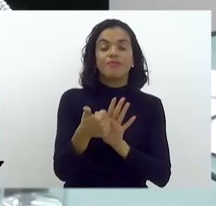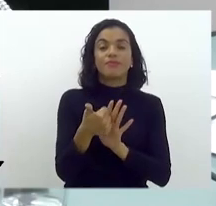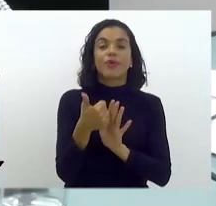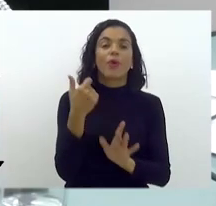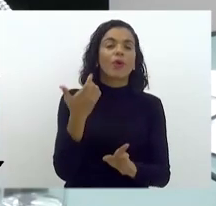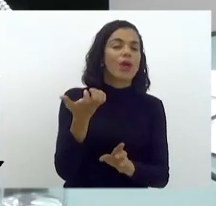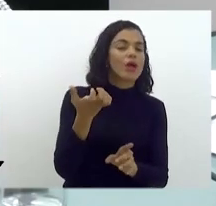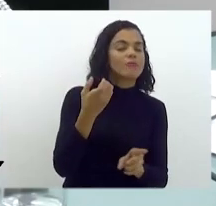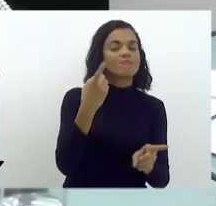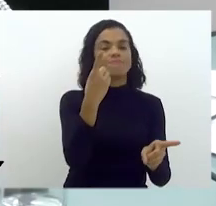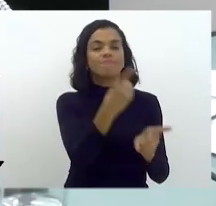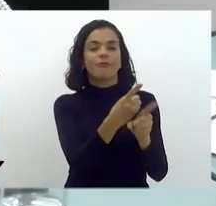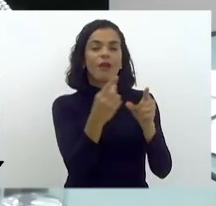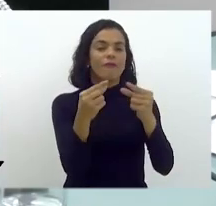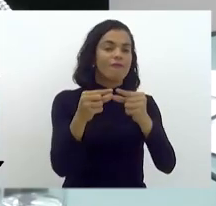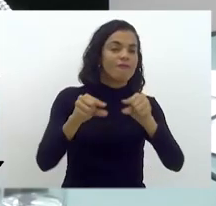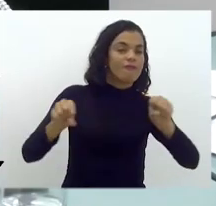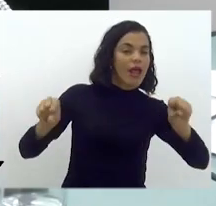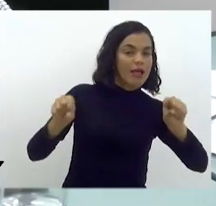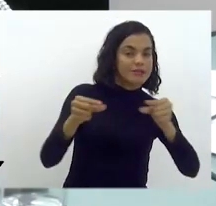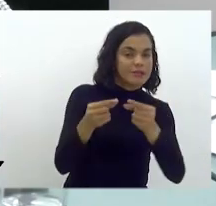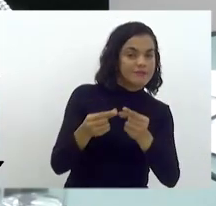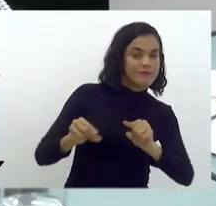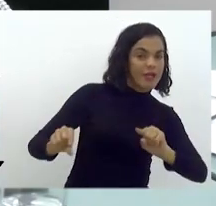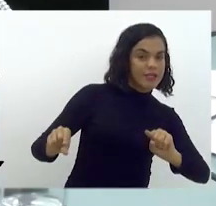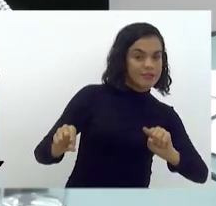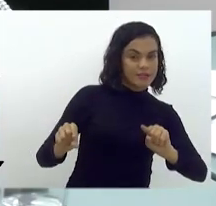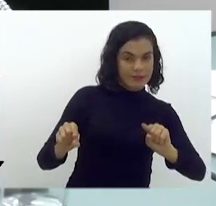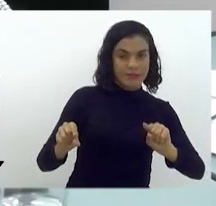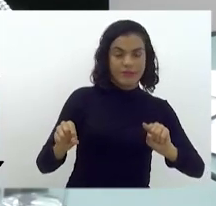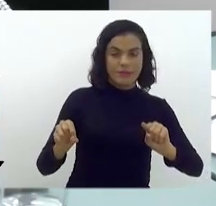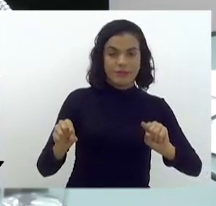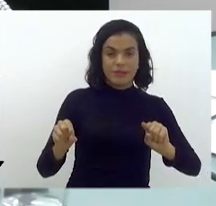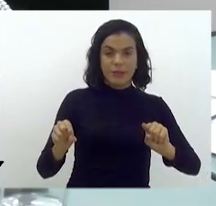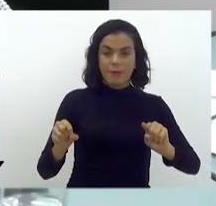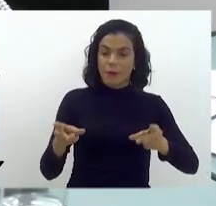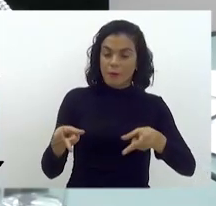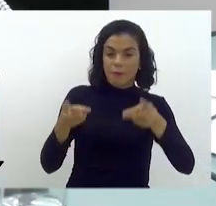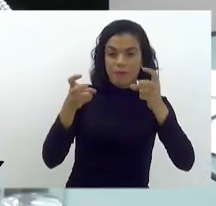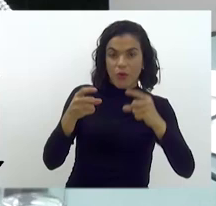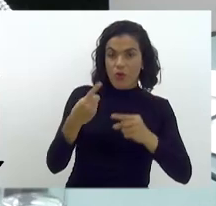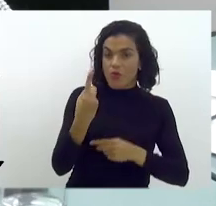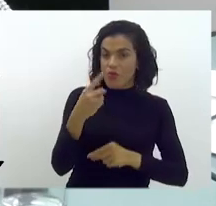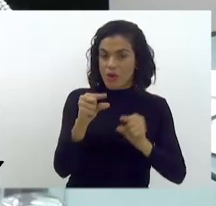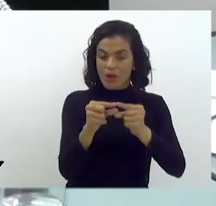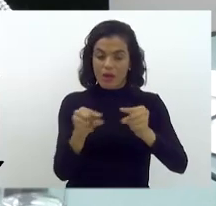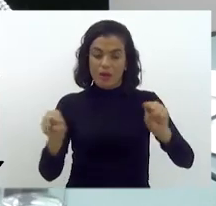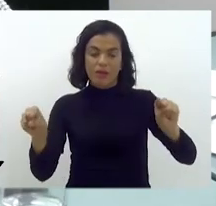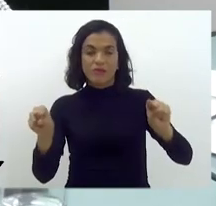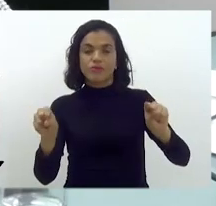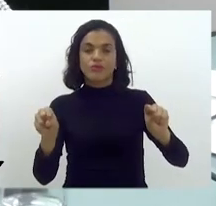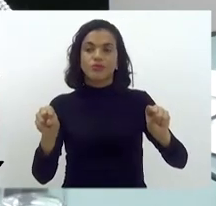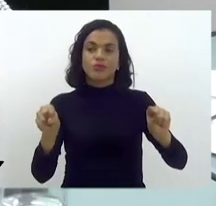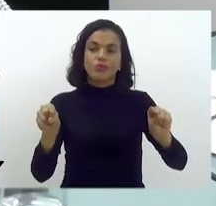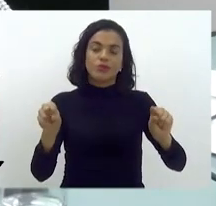identificar duas frases duas falas que foram recorrentes no dia de hoje uma sobre